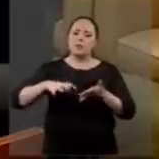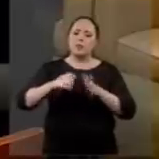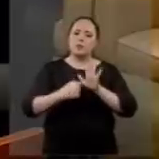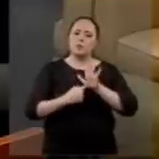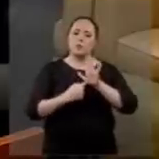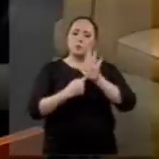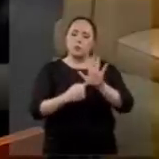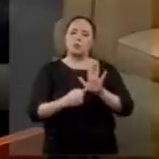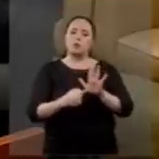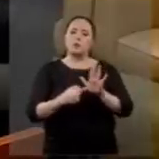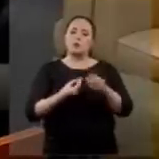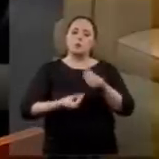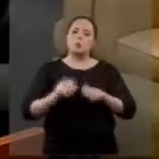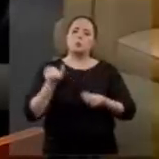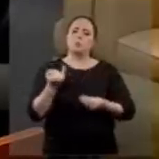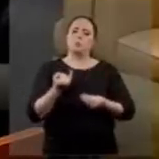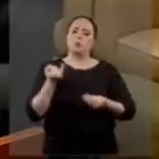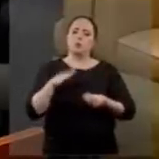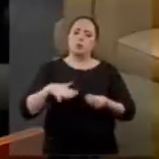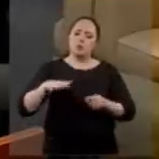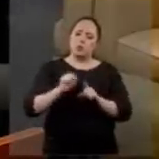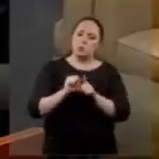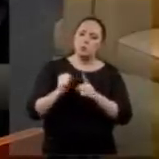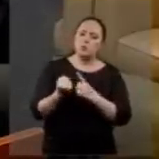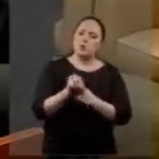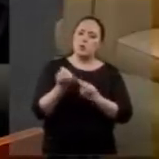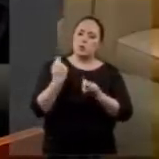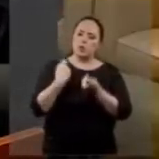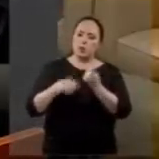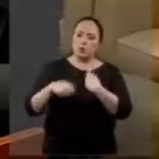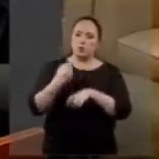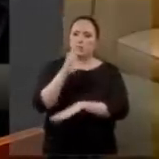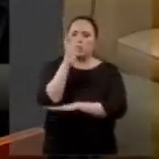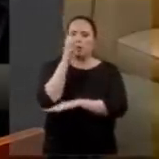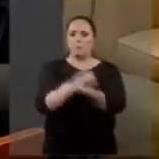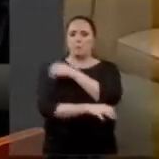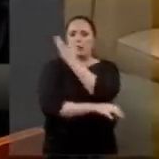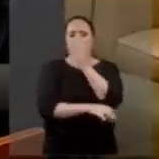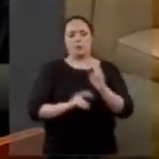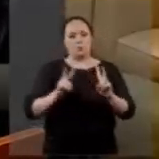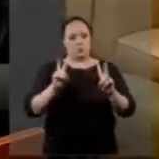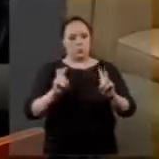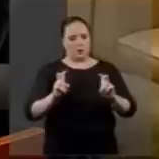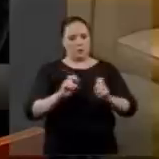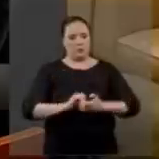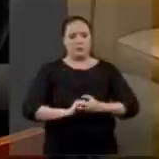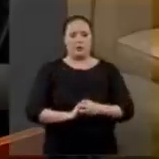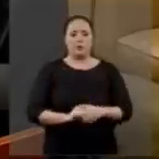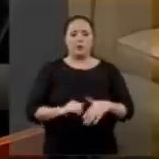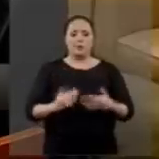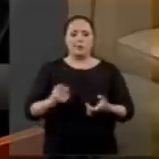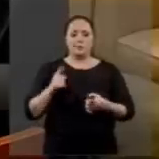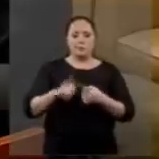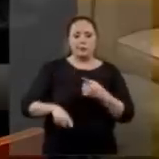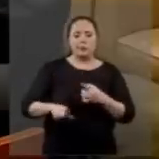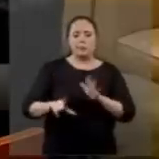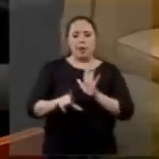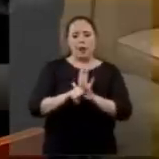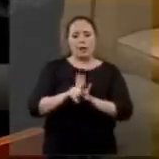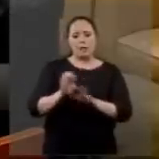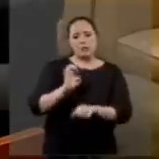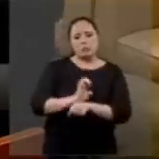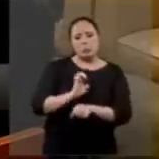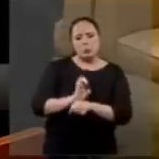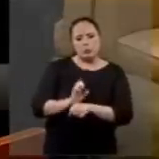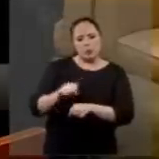a enorme relevância social, econômica e ambiental desse tema, de modo que é inconstitucional uma lei estadual